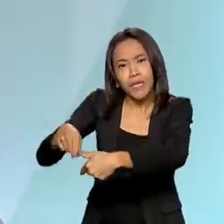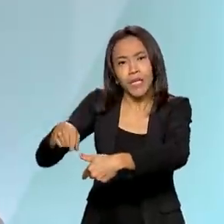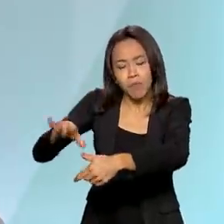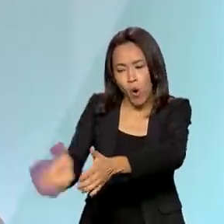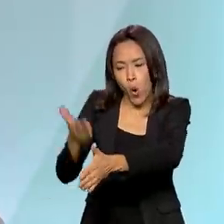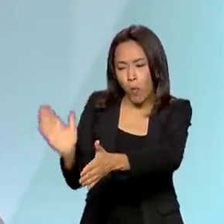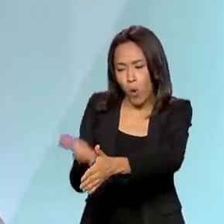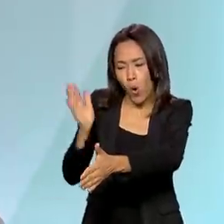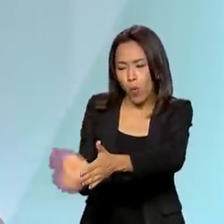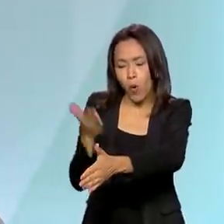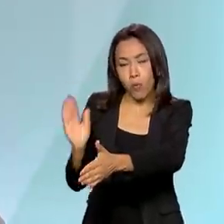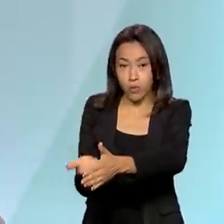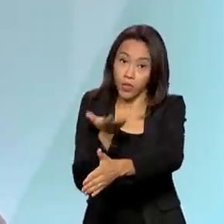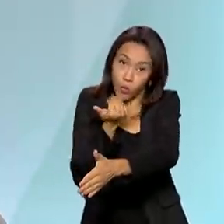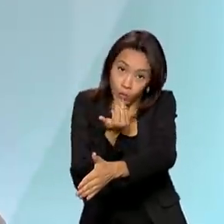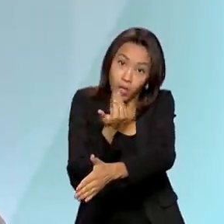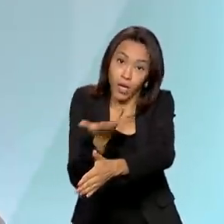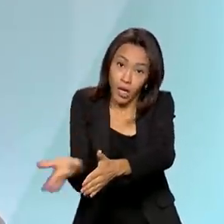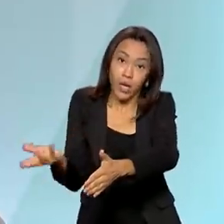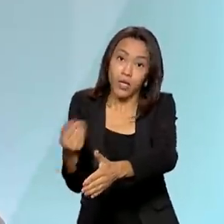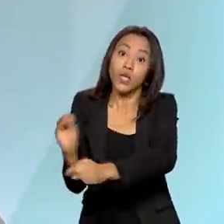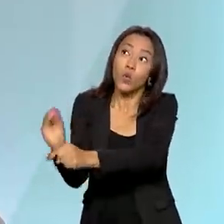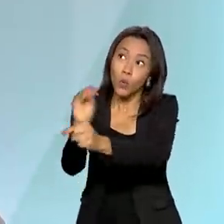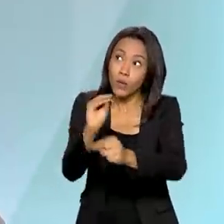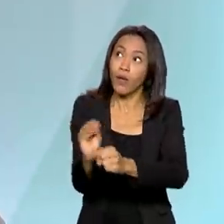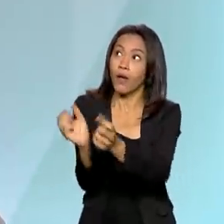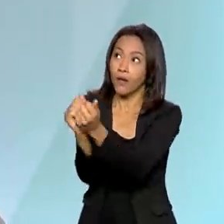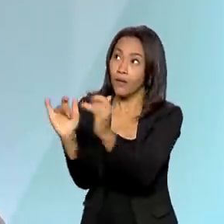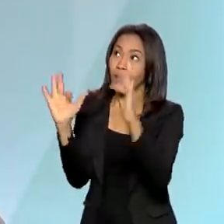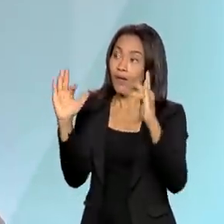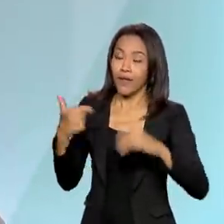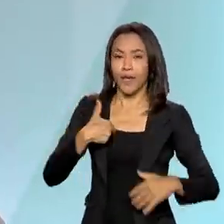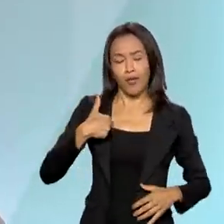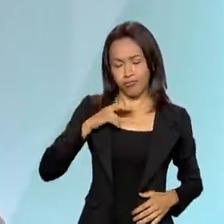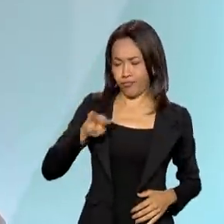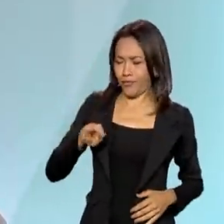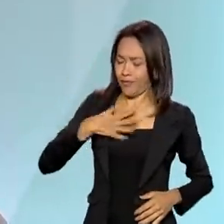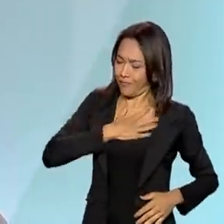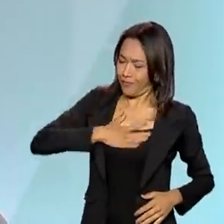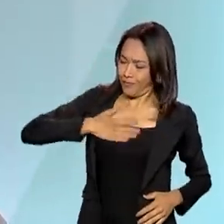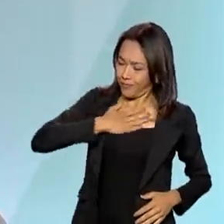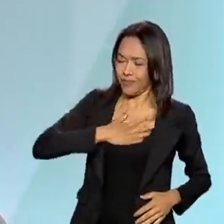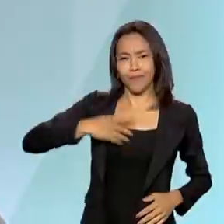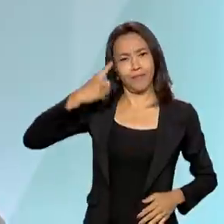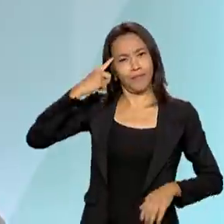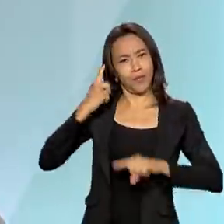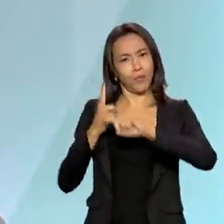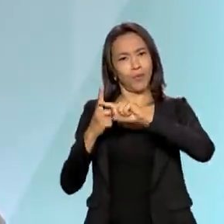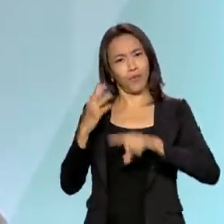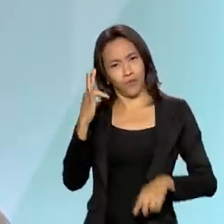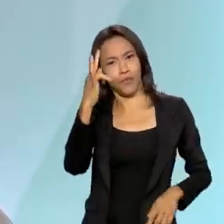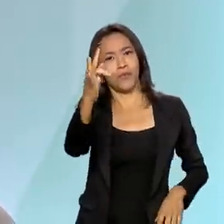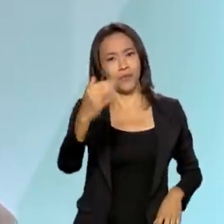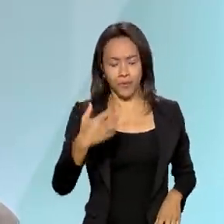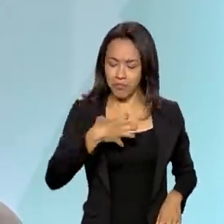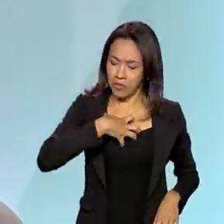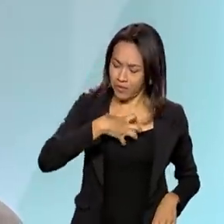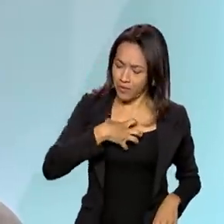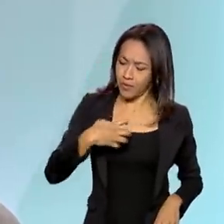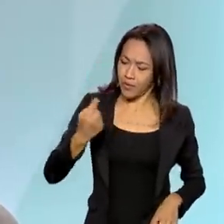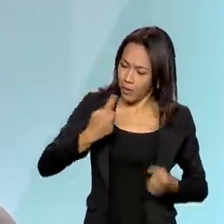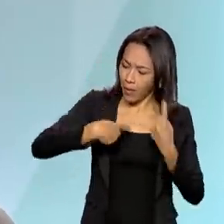alimento, tem que preservar o meio ambiente. Isso me deixou bastante otimista quanto ao futuro. Um futuro